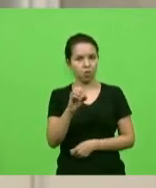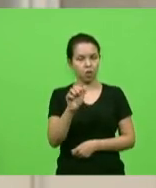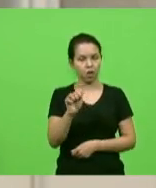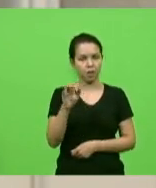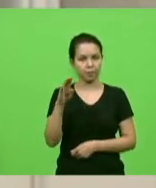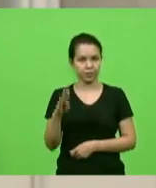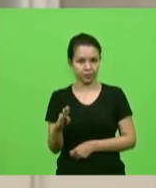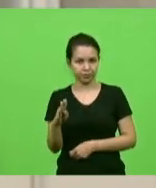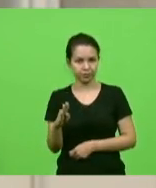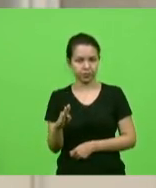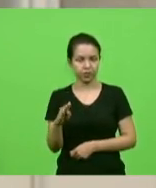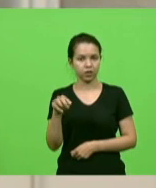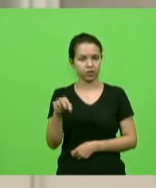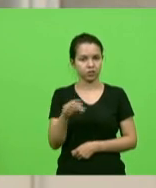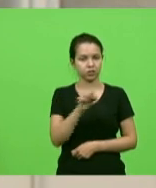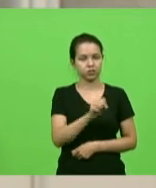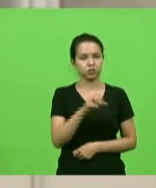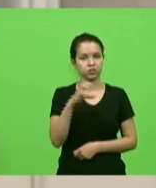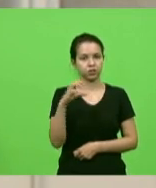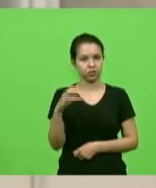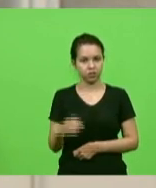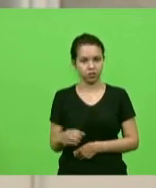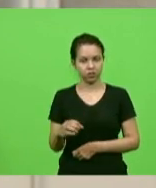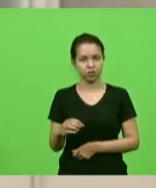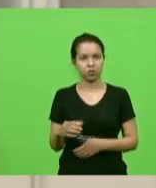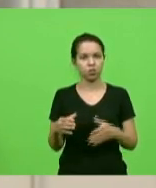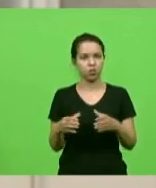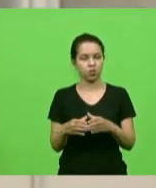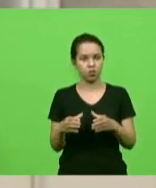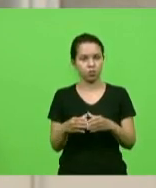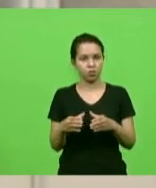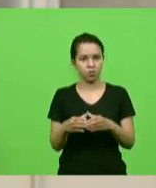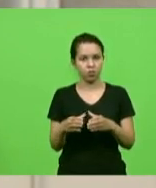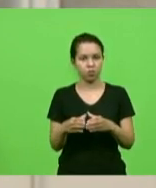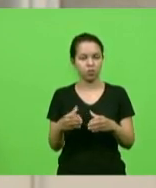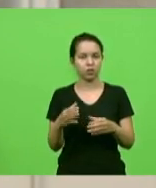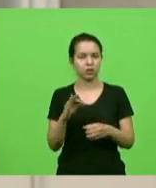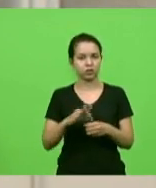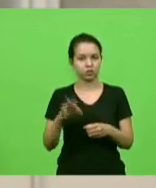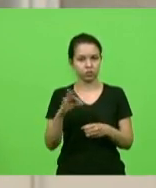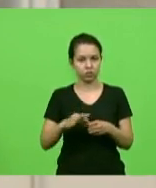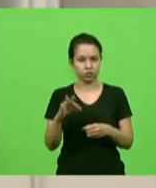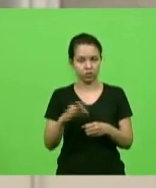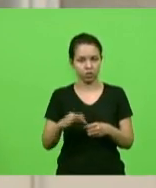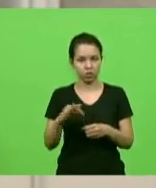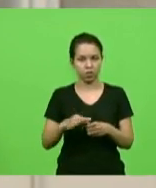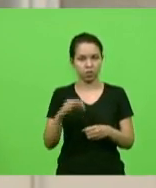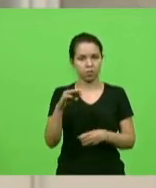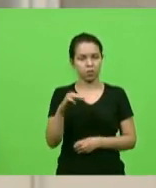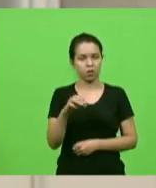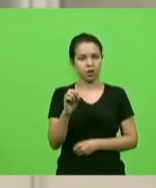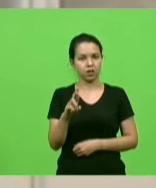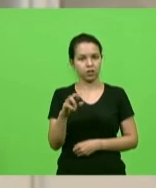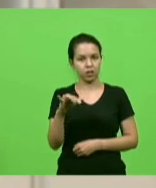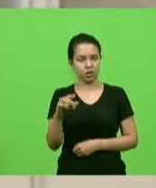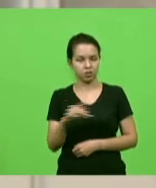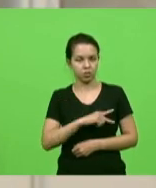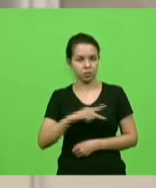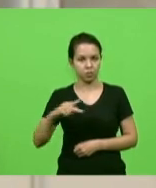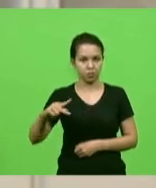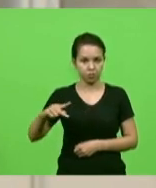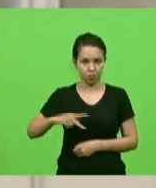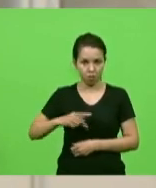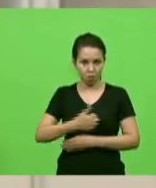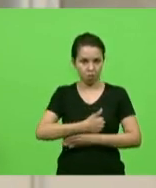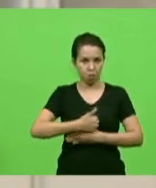Seccional de Santa Catarina por seu comitê interinstitucional de moralidade pública veio a